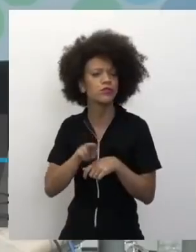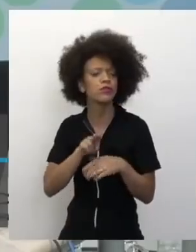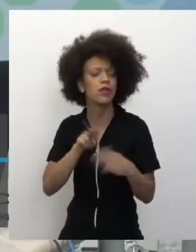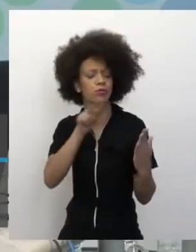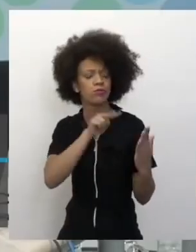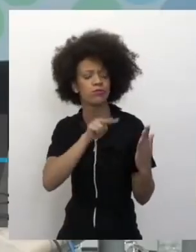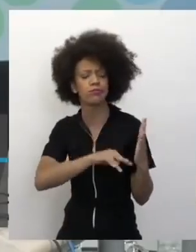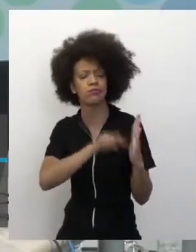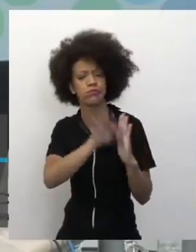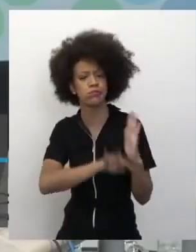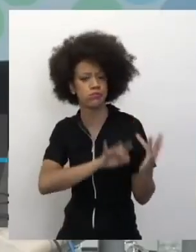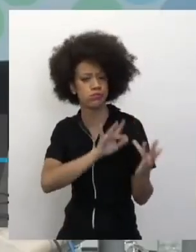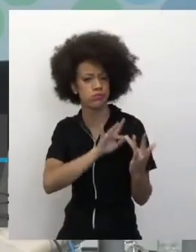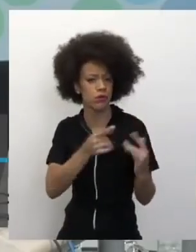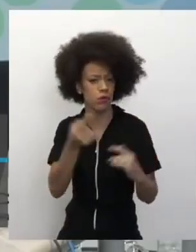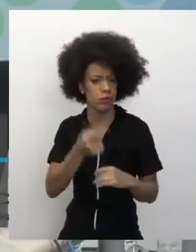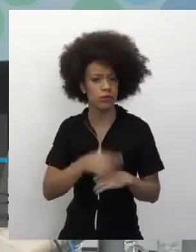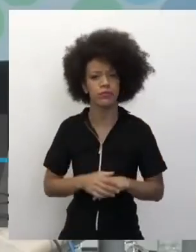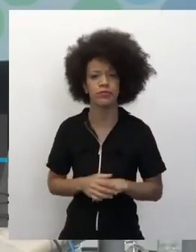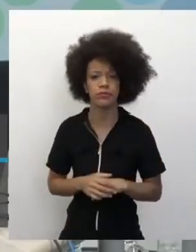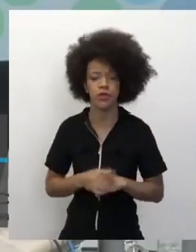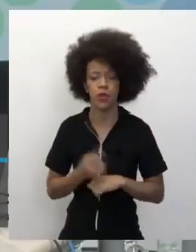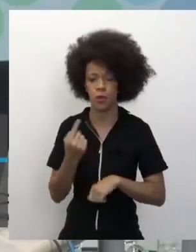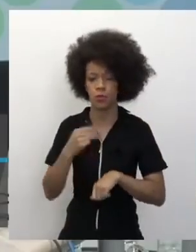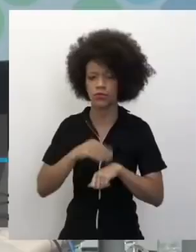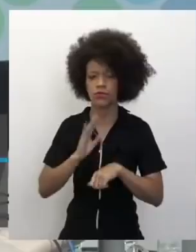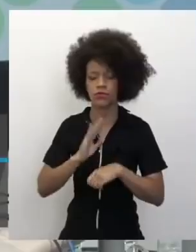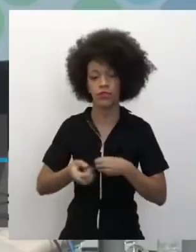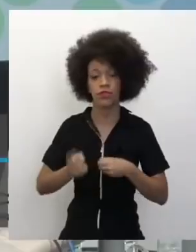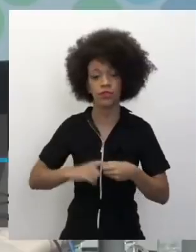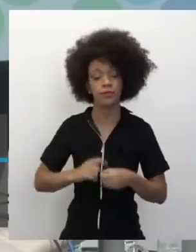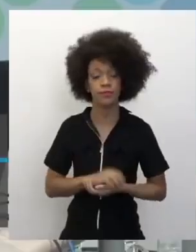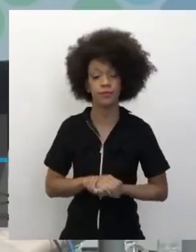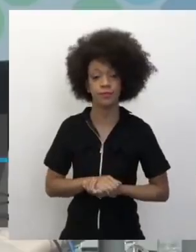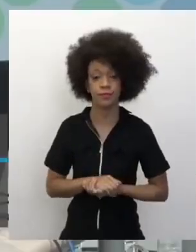nesse primeiro momento? Um minutinho.